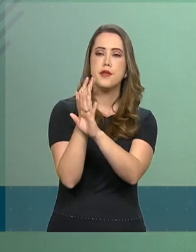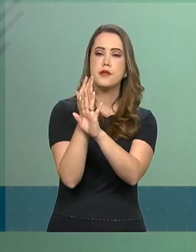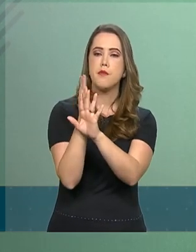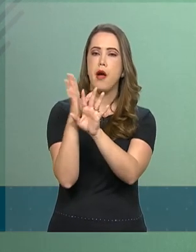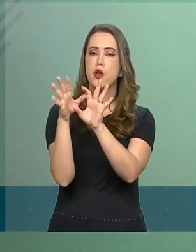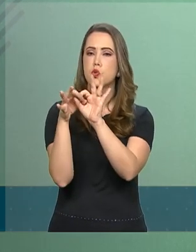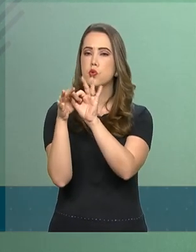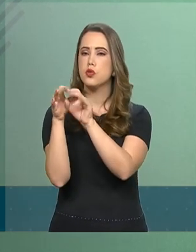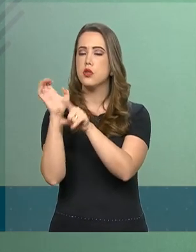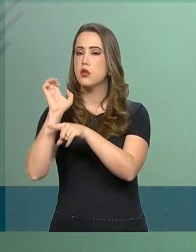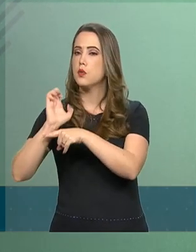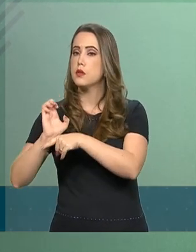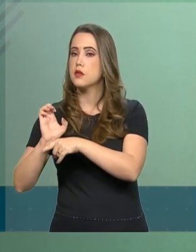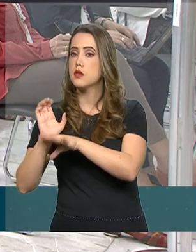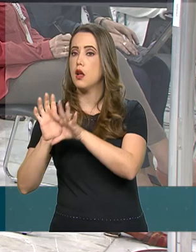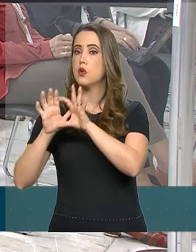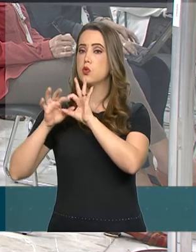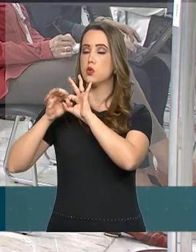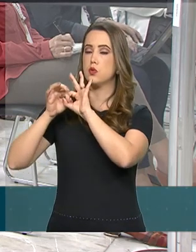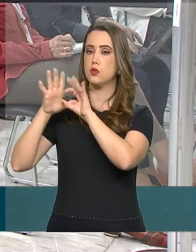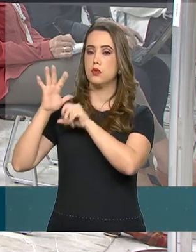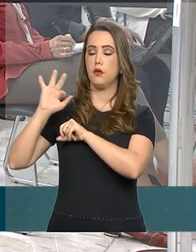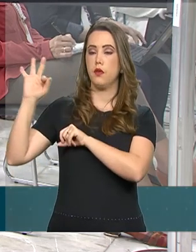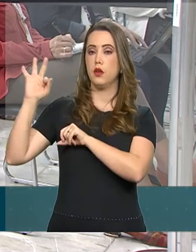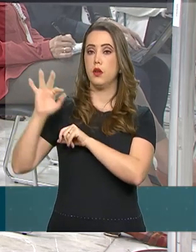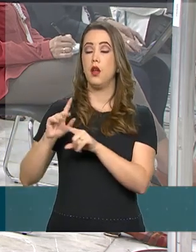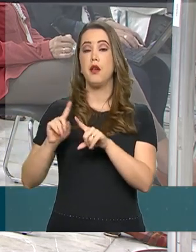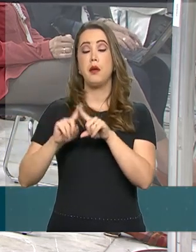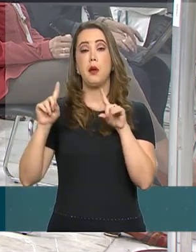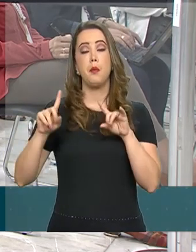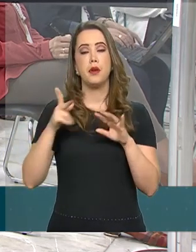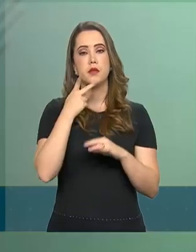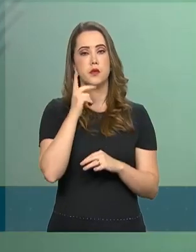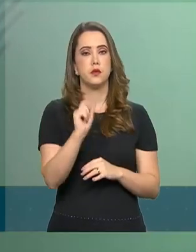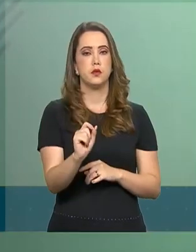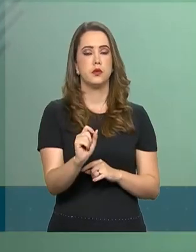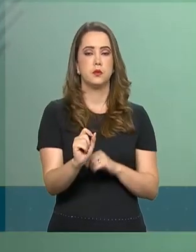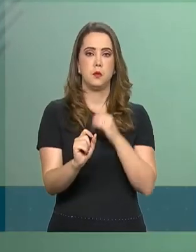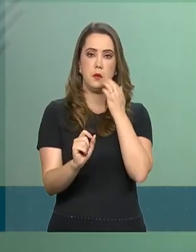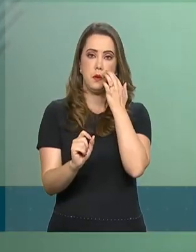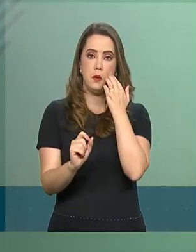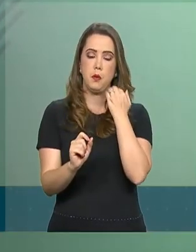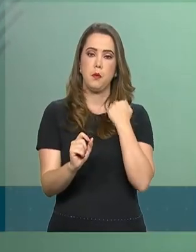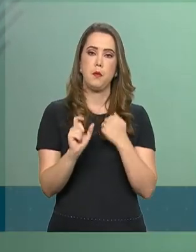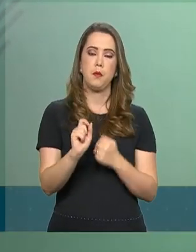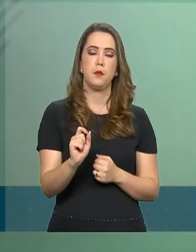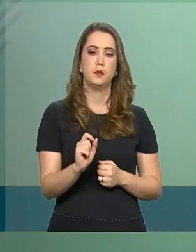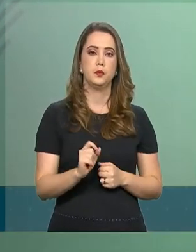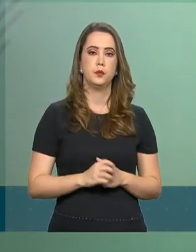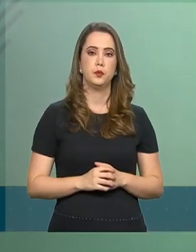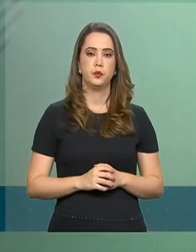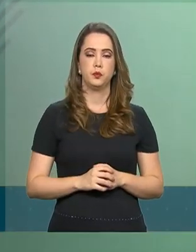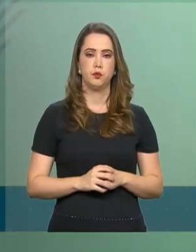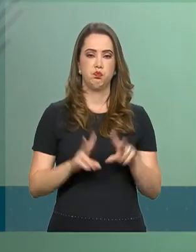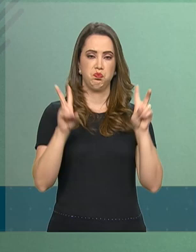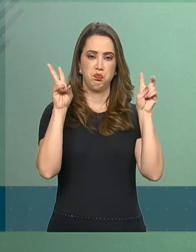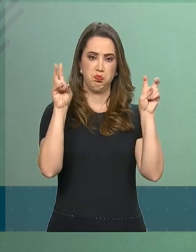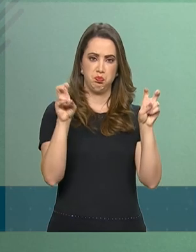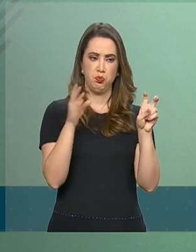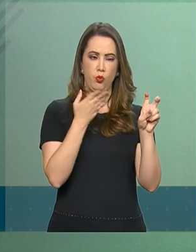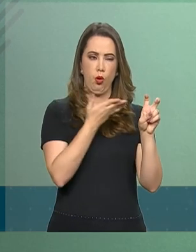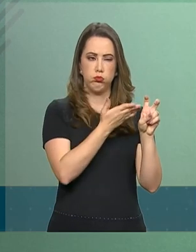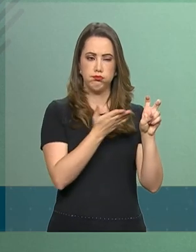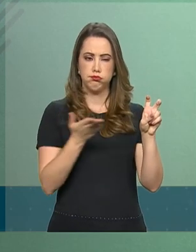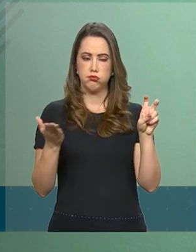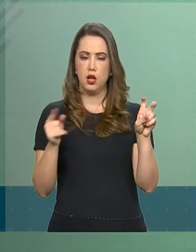e federal porém enfatizou que abro as portas há muito